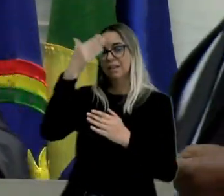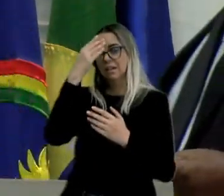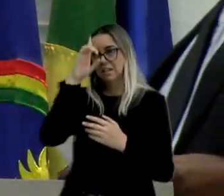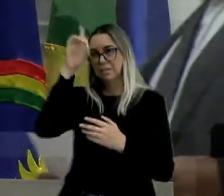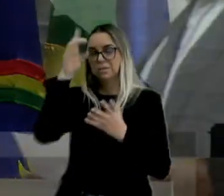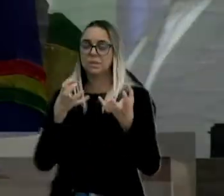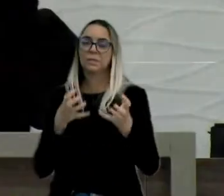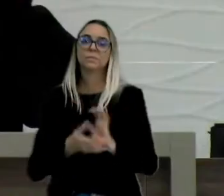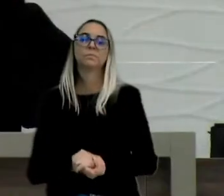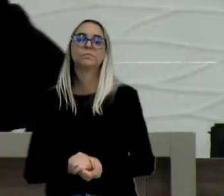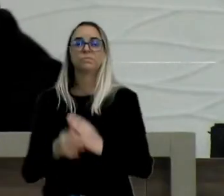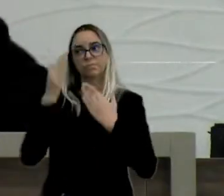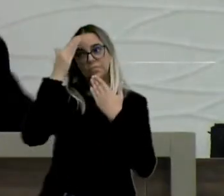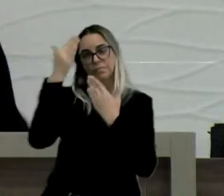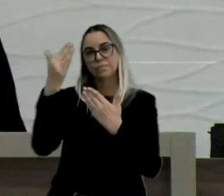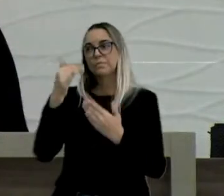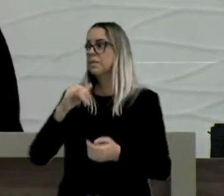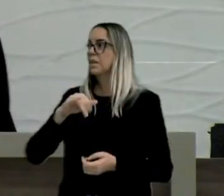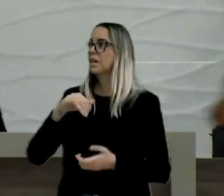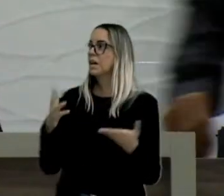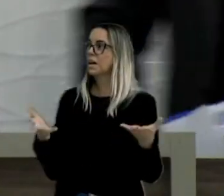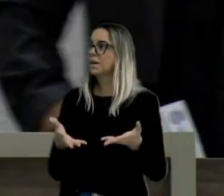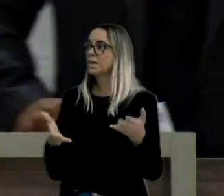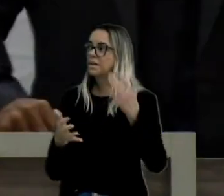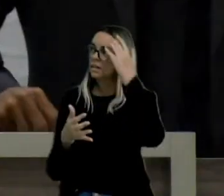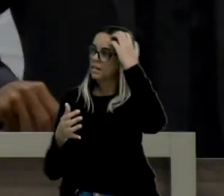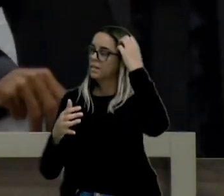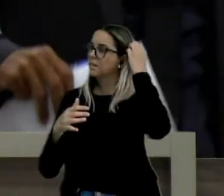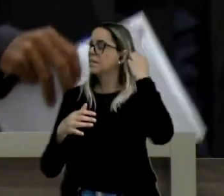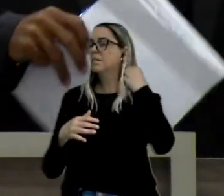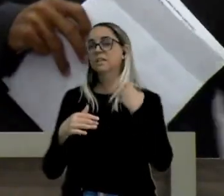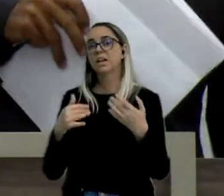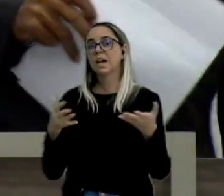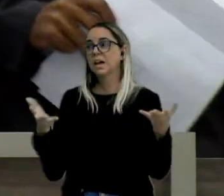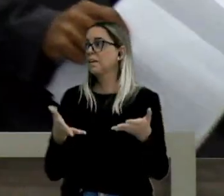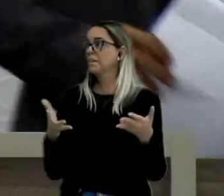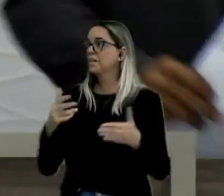permitir Vereador C facult pal Vereador João da cruzinha